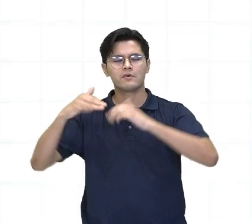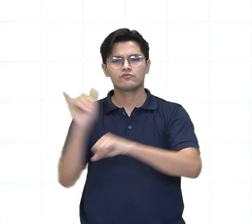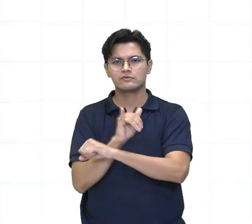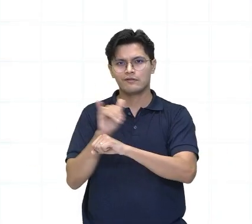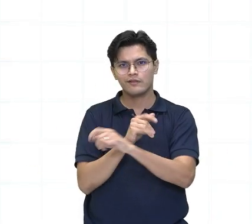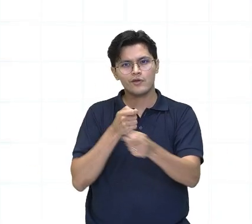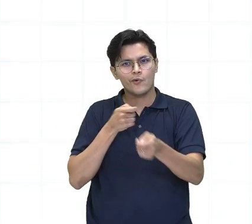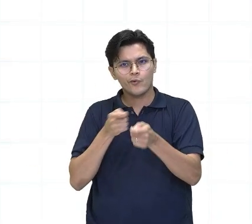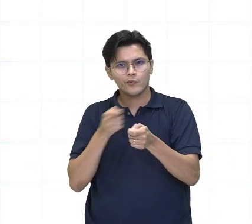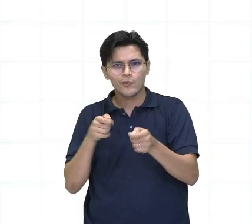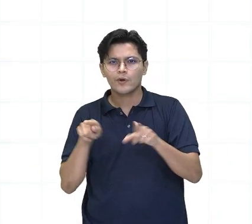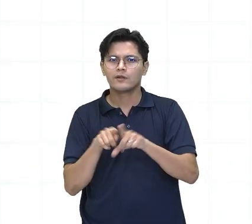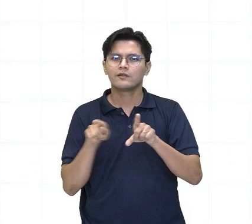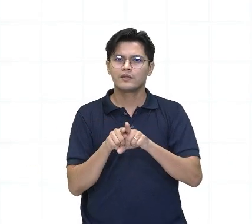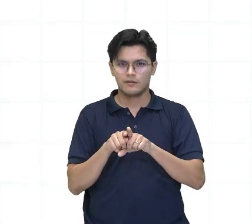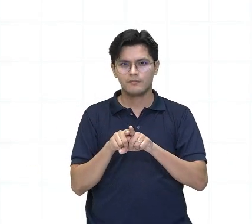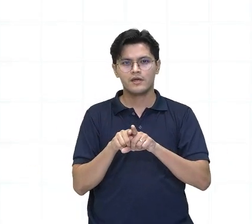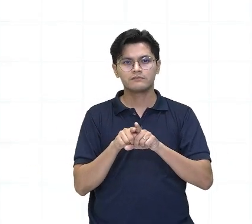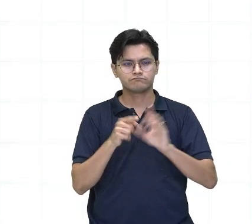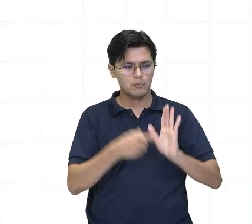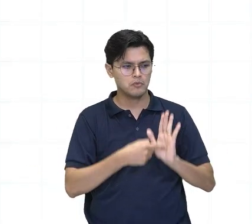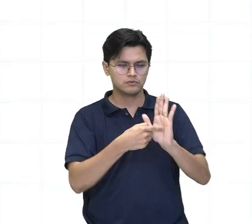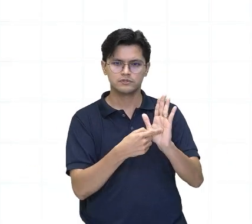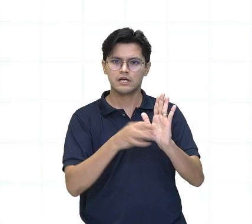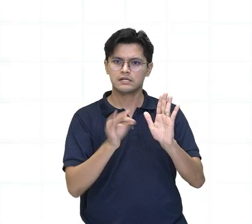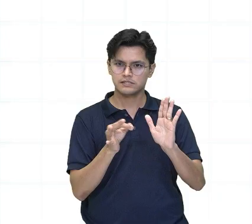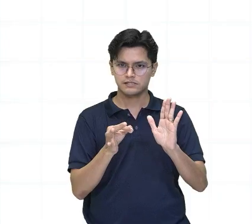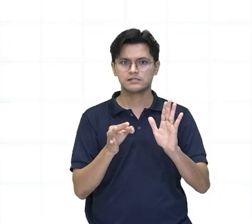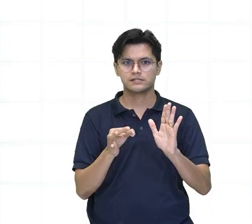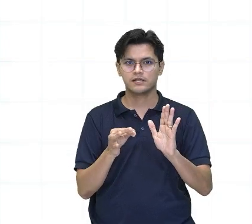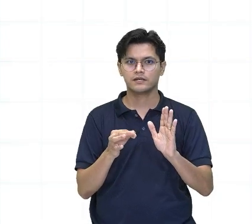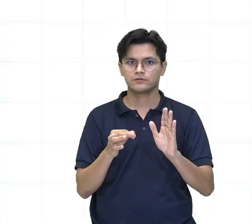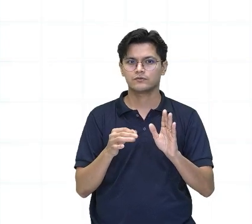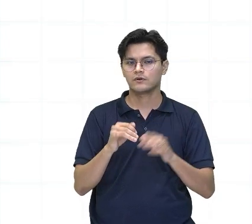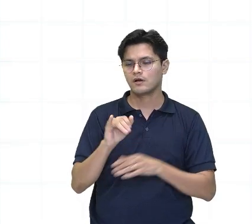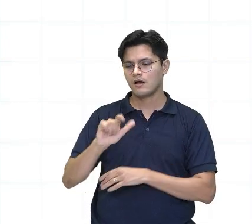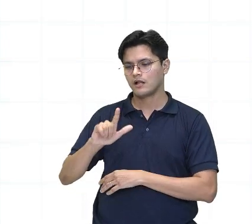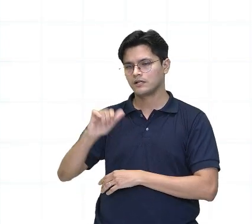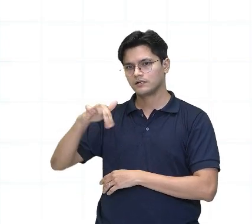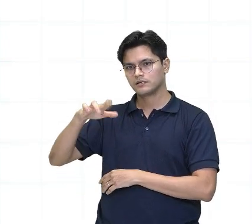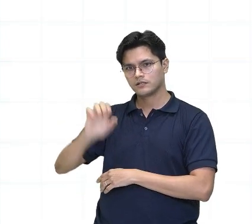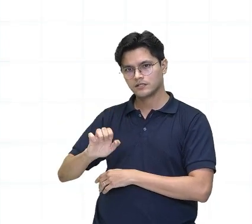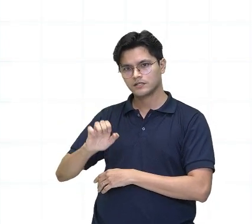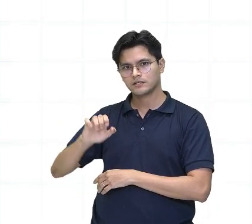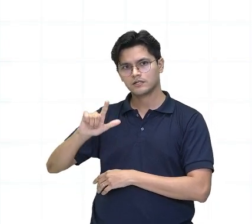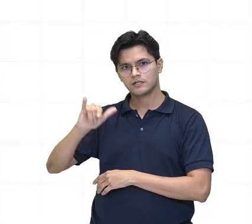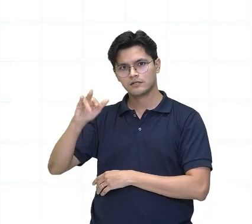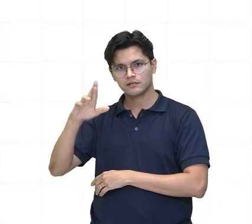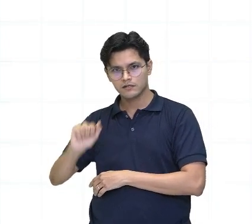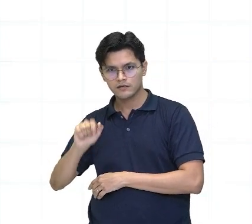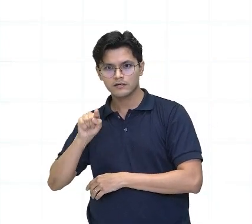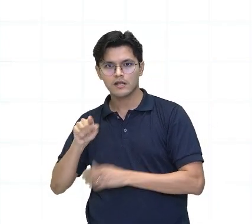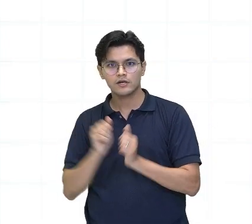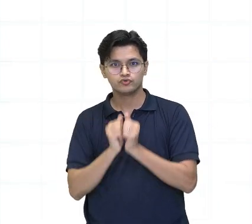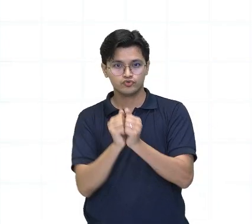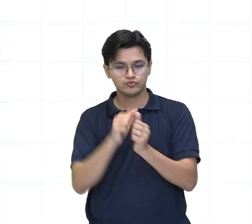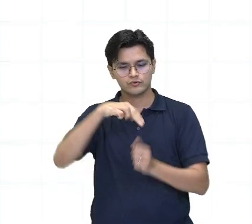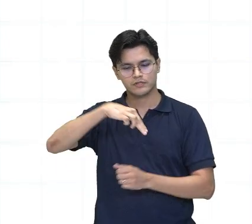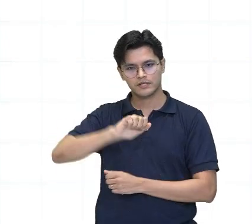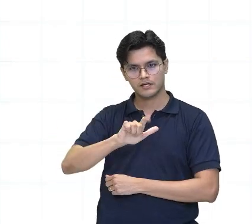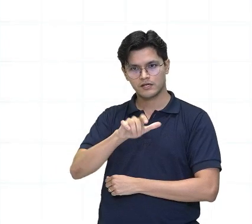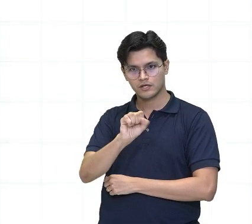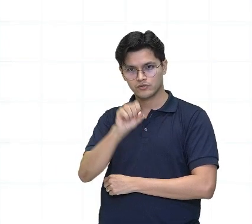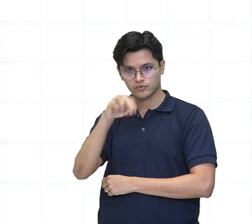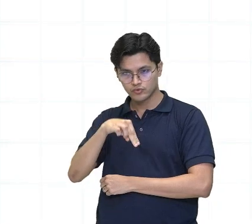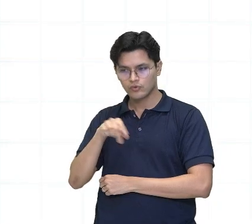também foram colocadas em pauta. Aline Lira, que divide a primeira autoria do trabalho com Nelson de Oliveira, lembra